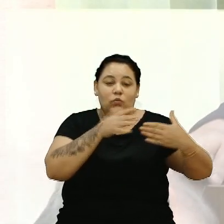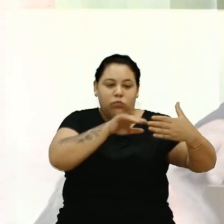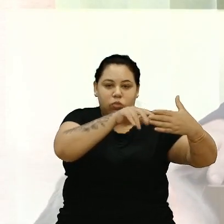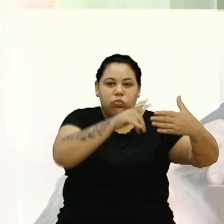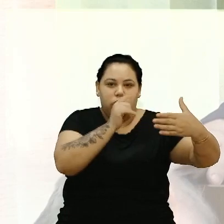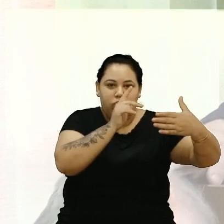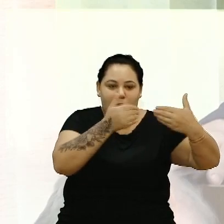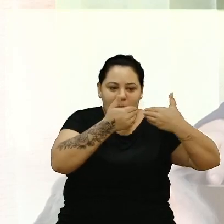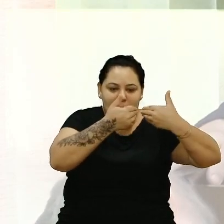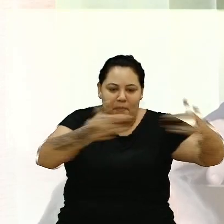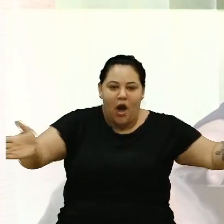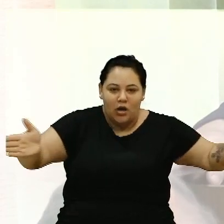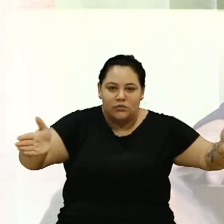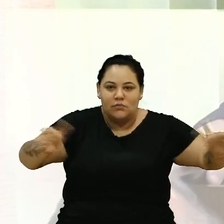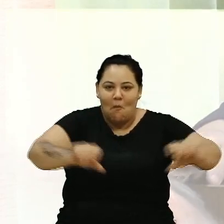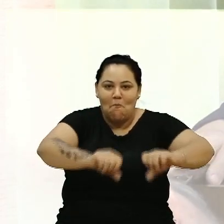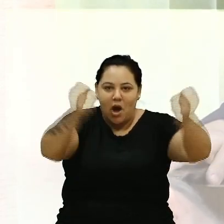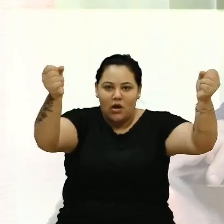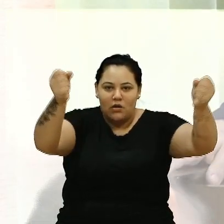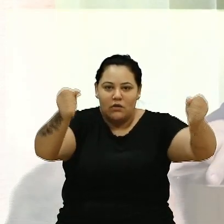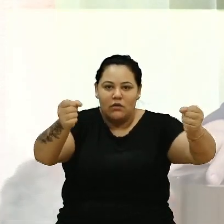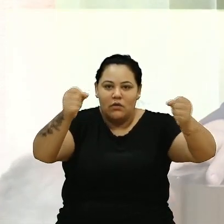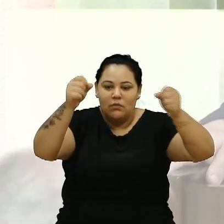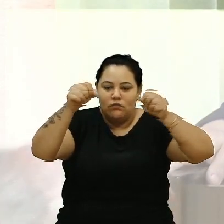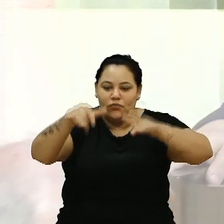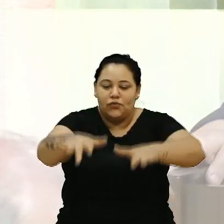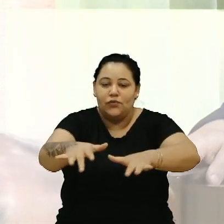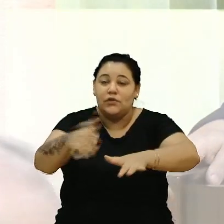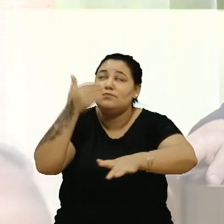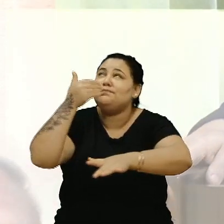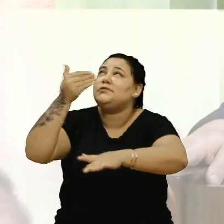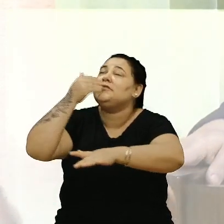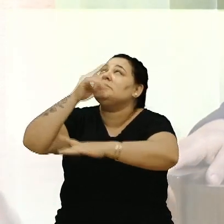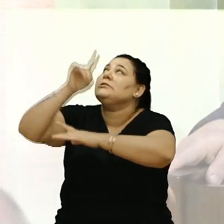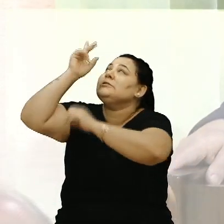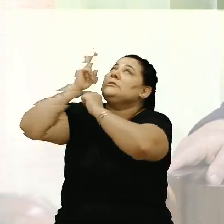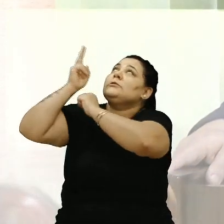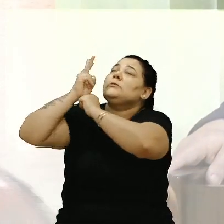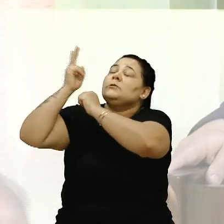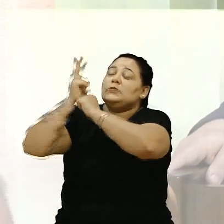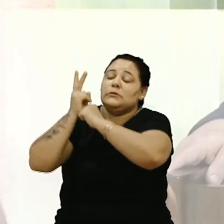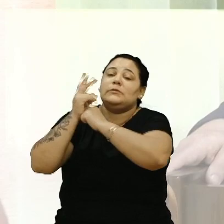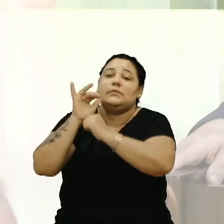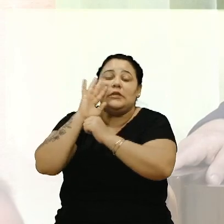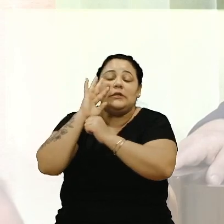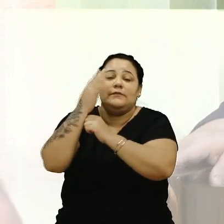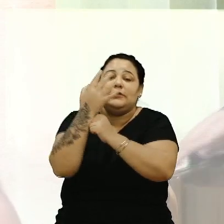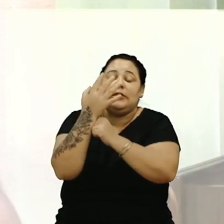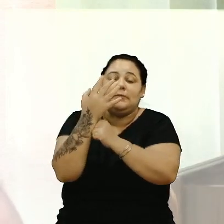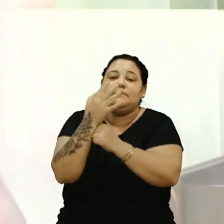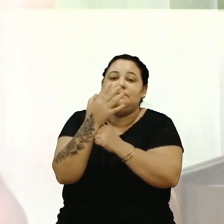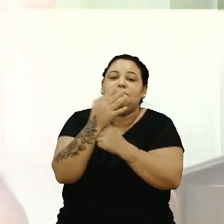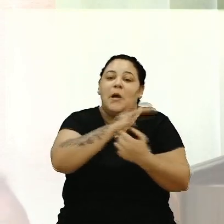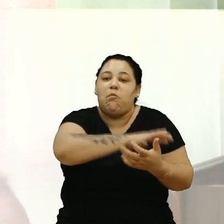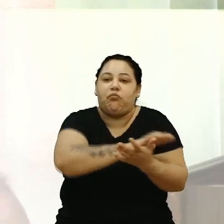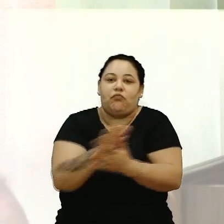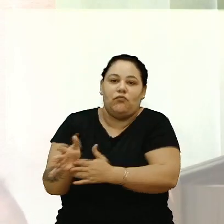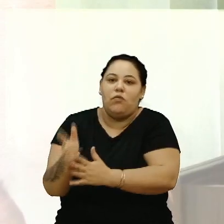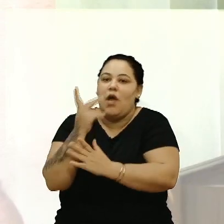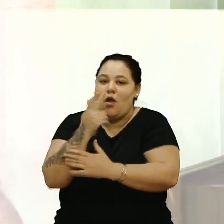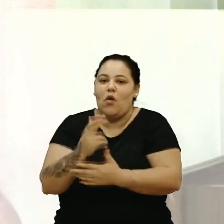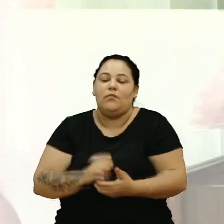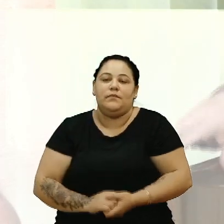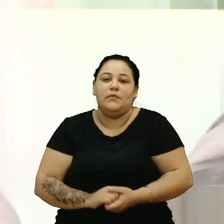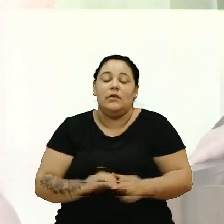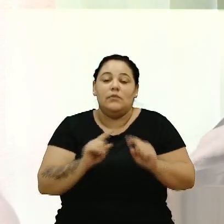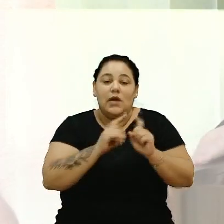deslizamentos, enfim, a gente roga, né, a Deus que nos proteja de uma tragédia dessa. Mas